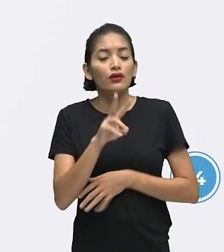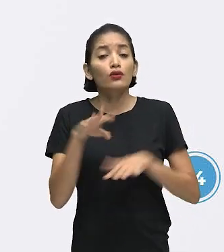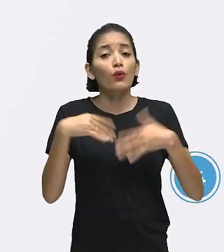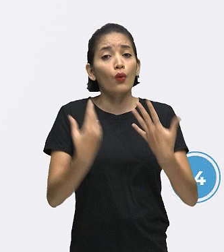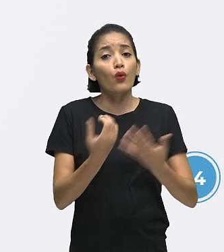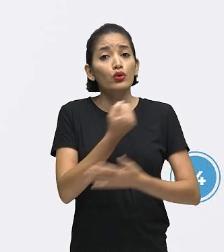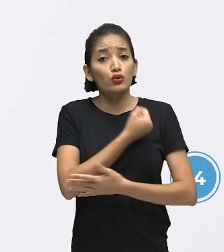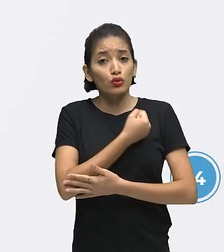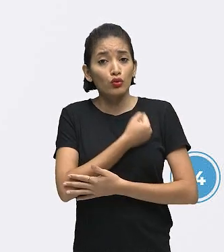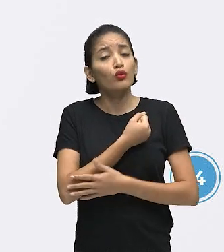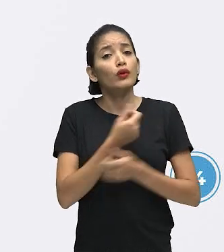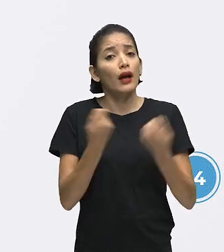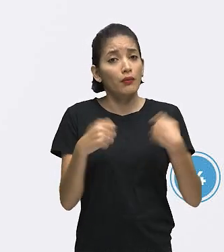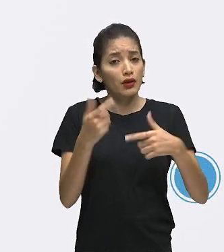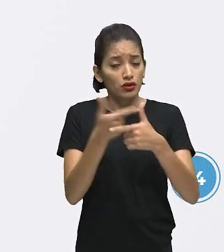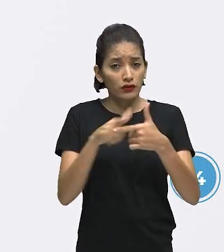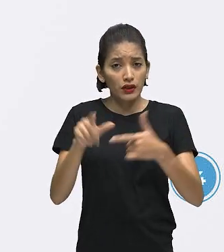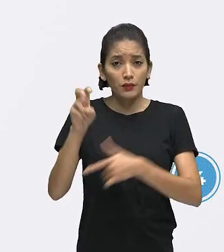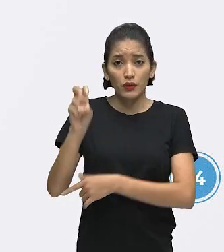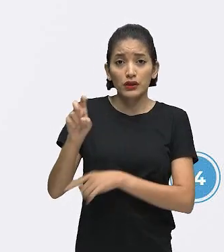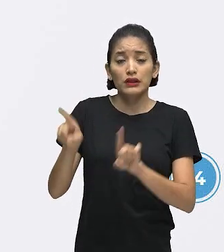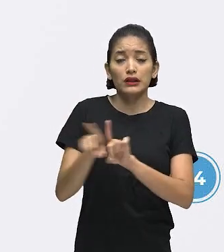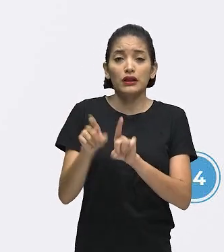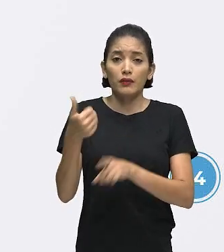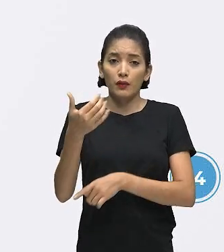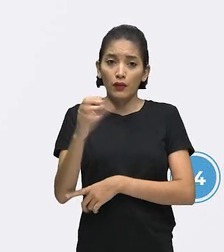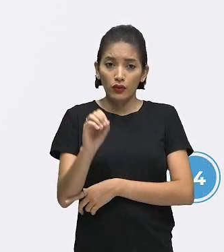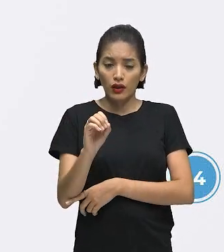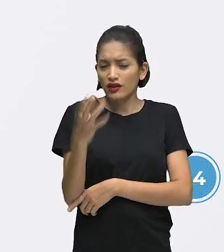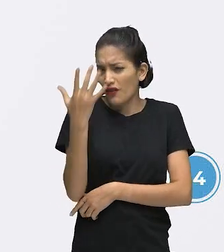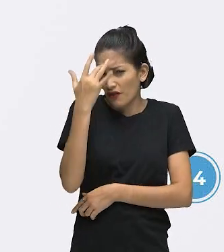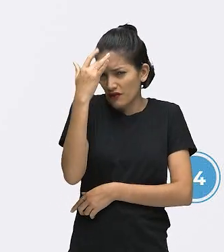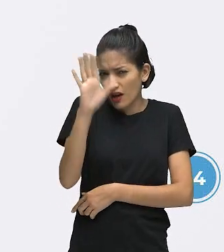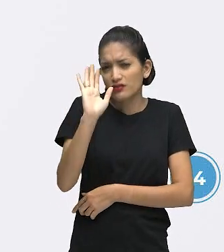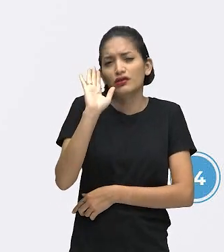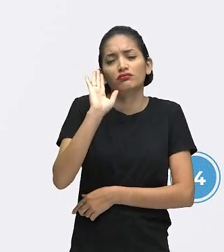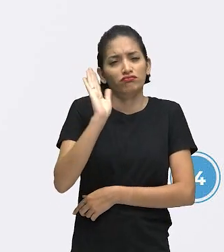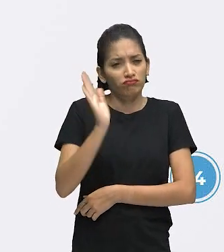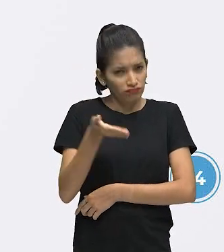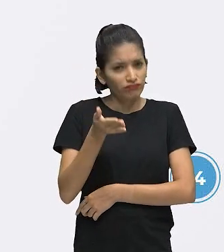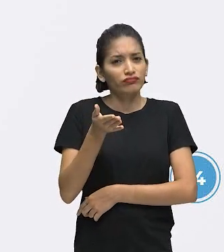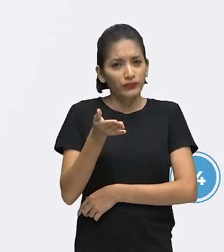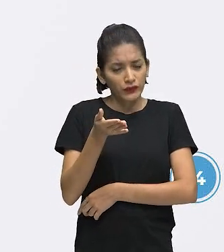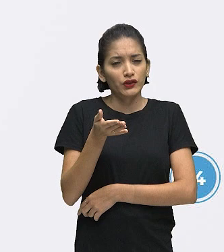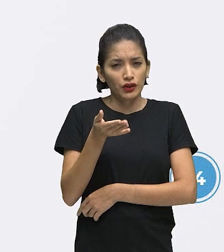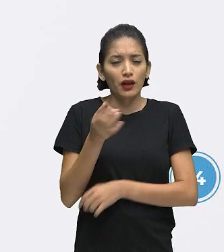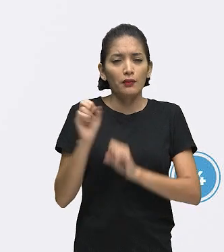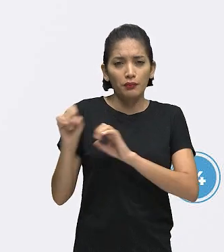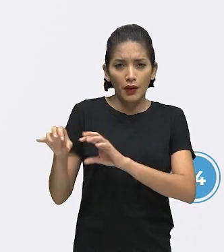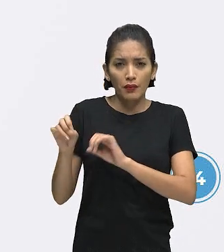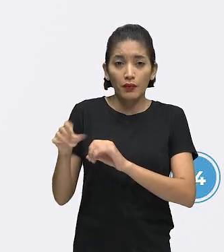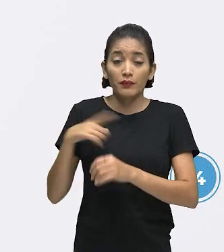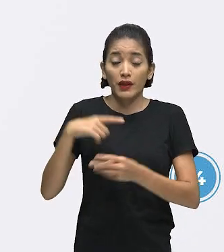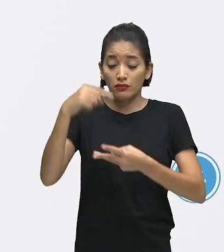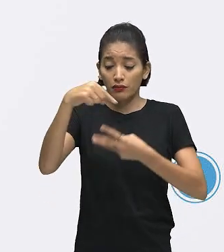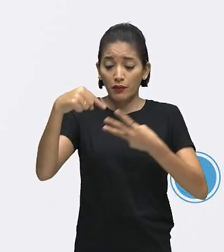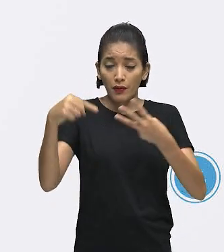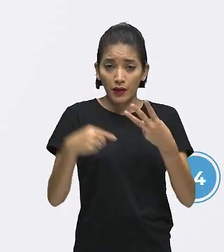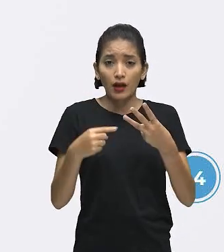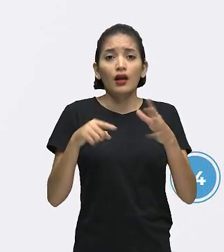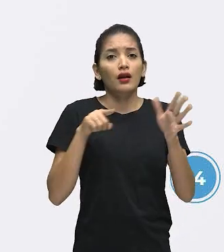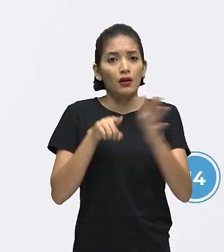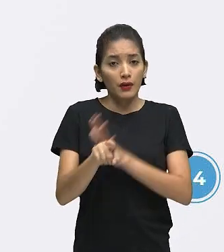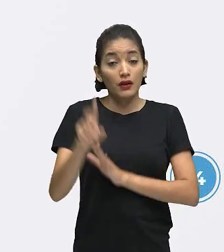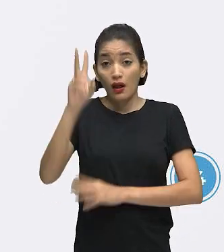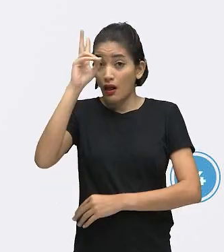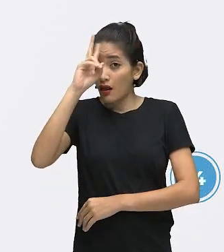são divisíveis por 5 e por 10, que são aqueles mais fáceis que a gente viu agora há pouco. Temos aí 3 itens, lembrem